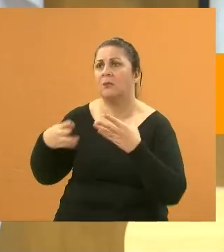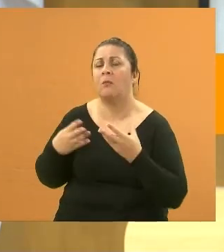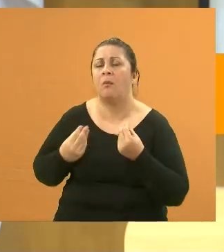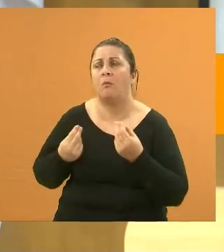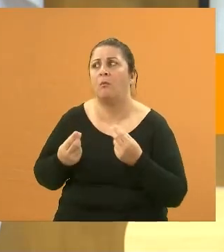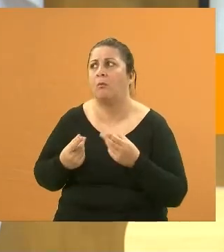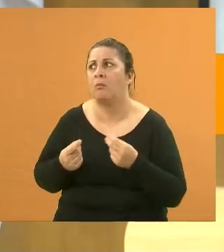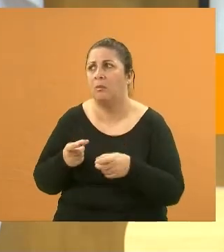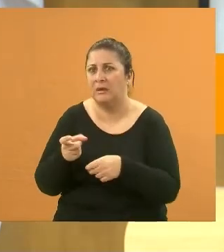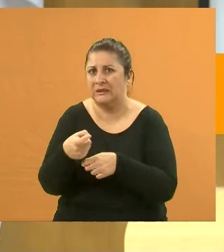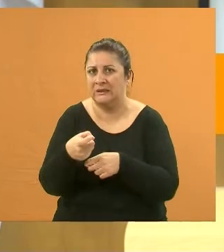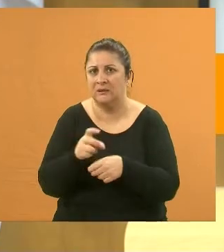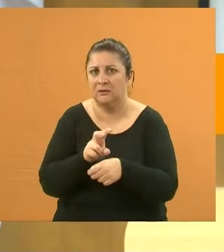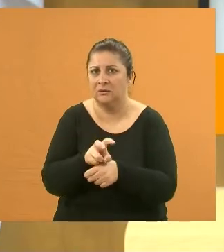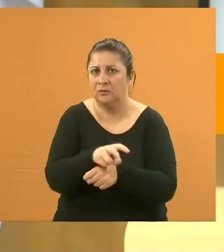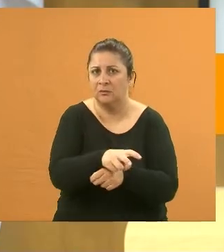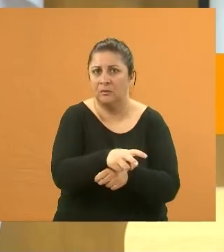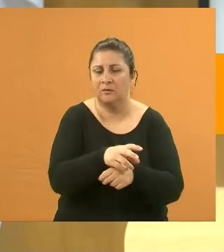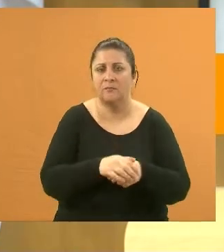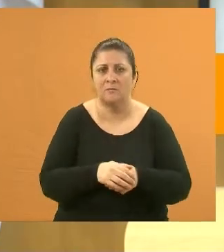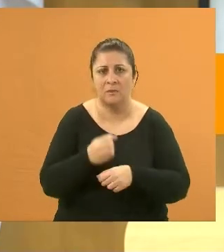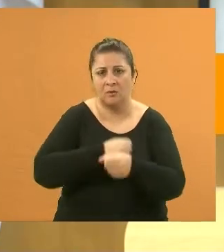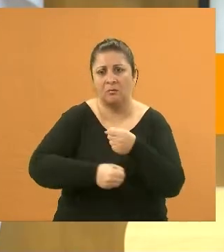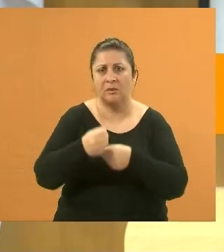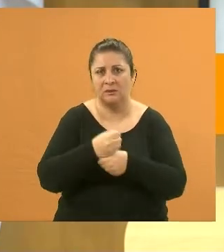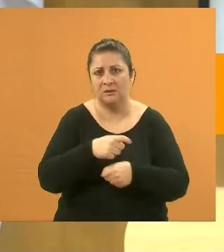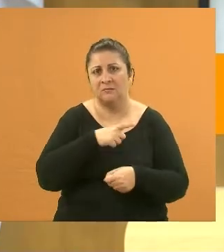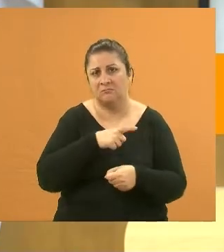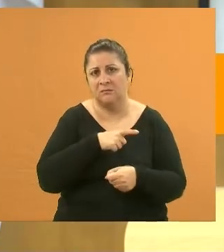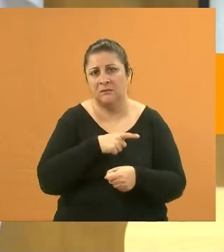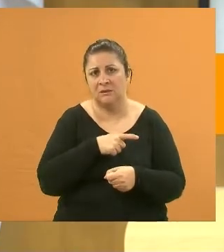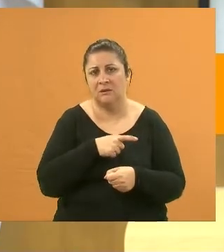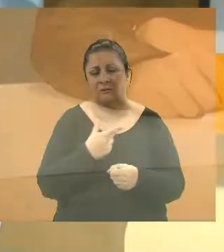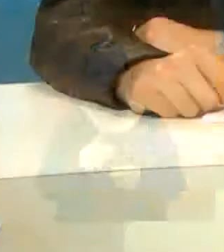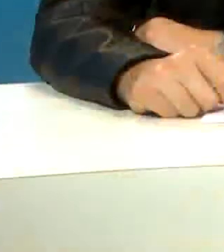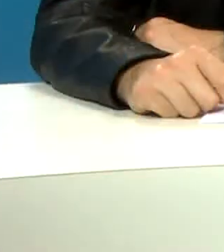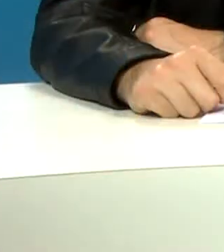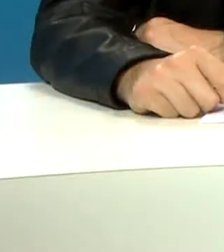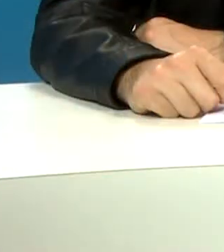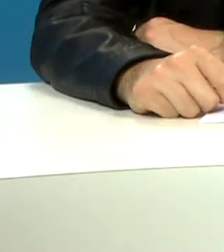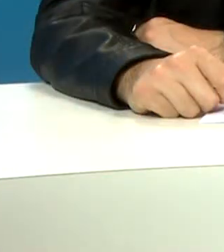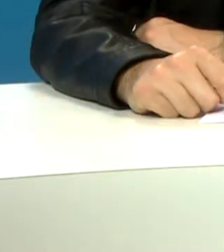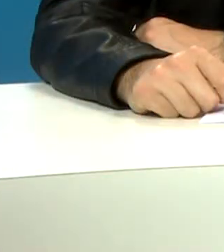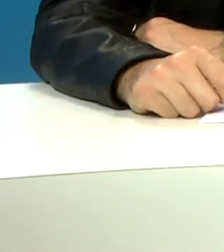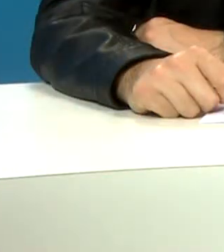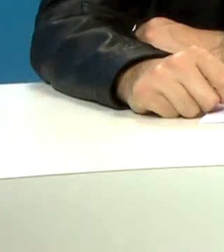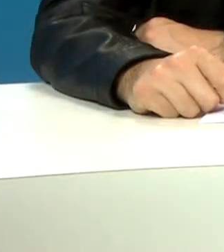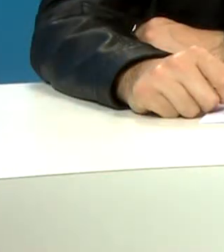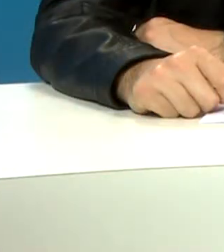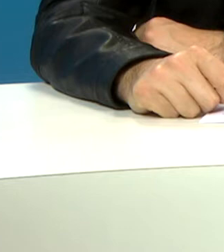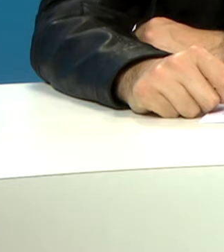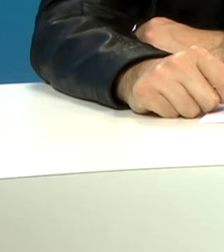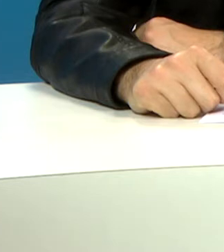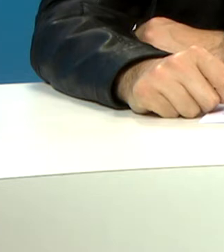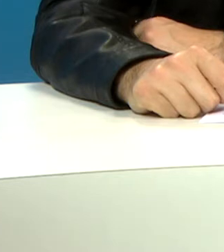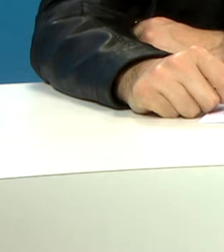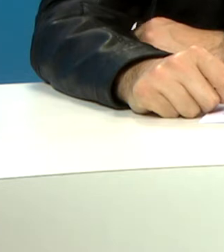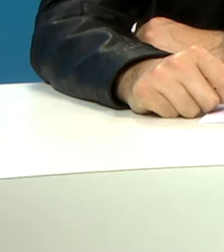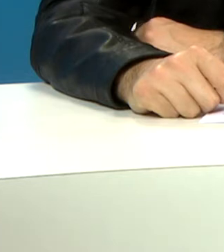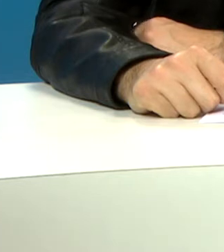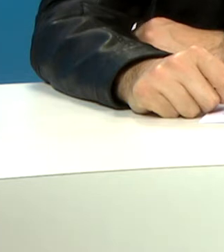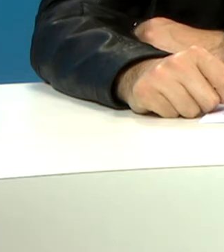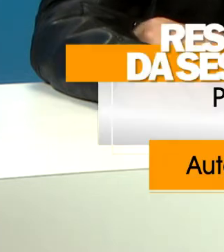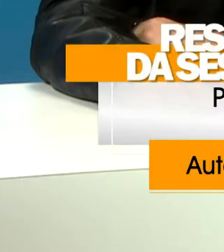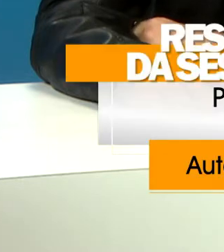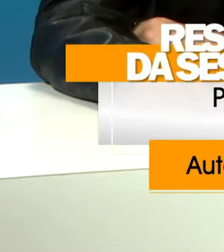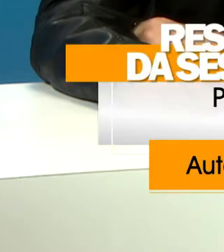ali, que o ano passado tiveram até um acidente grave aí com uma criança. Muito bem, você ouviu então o vereador Rodrigo Salomão